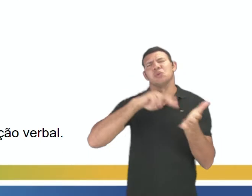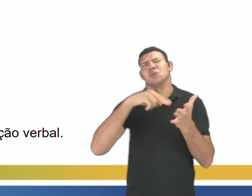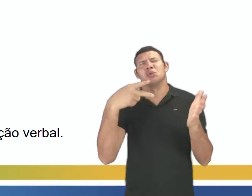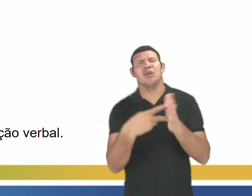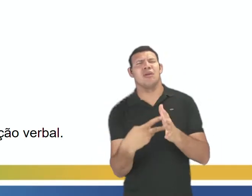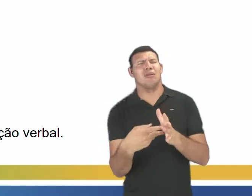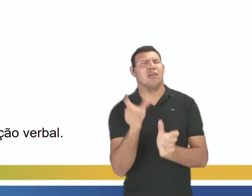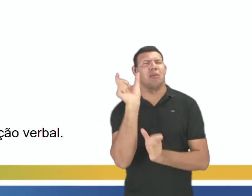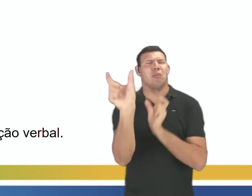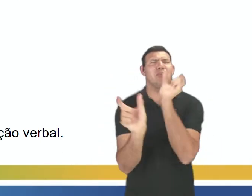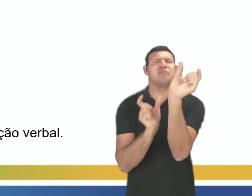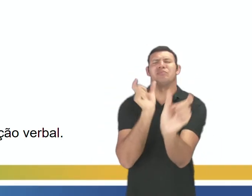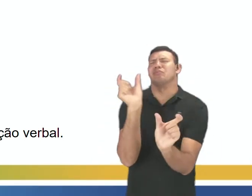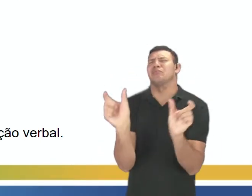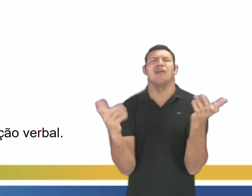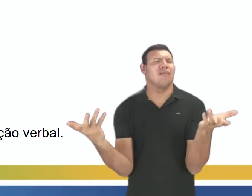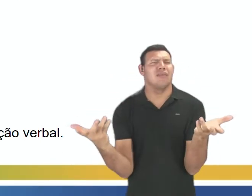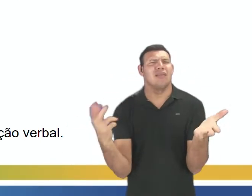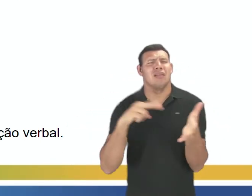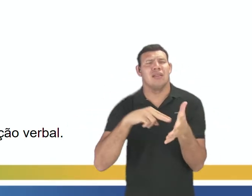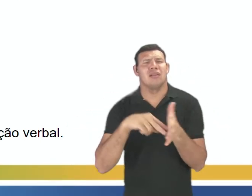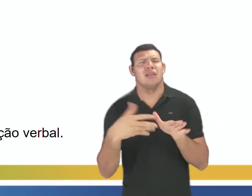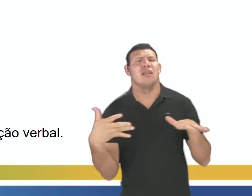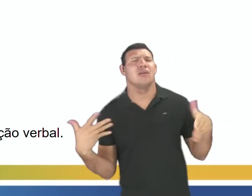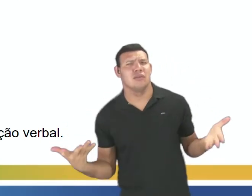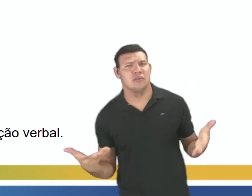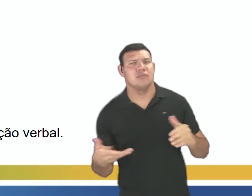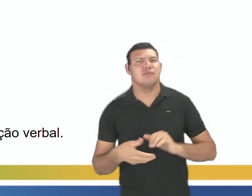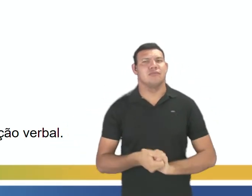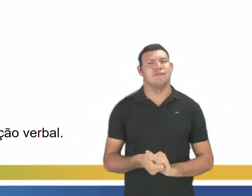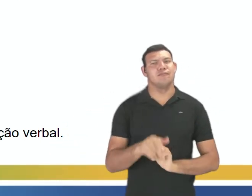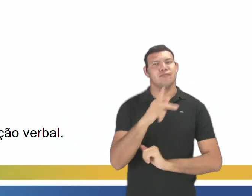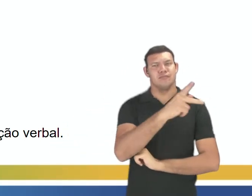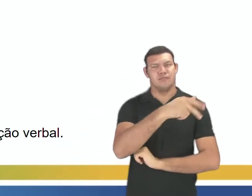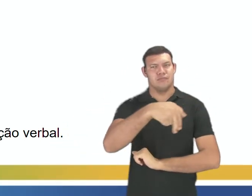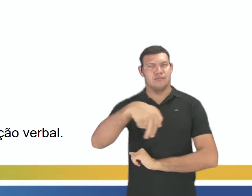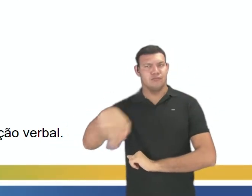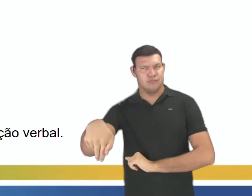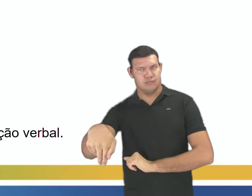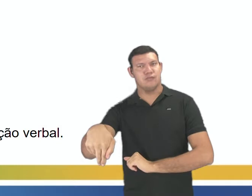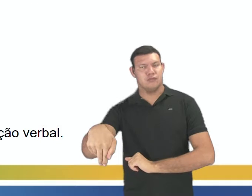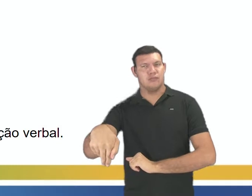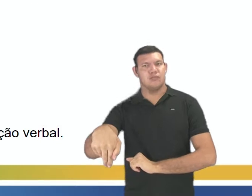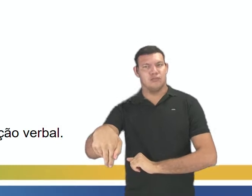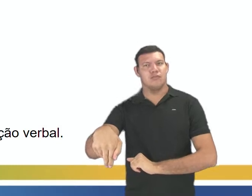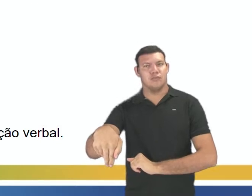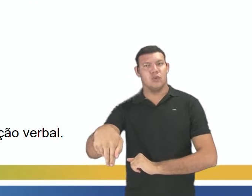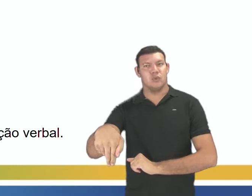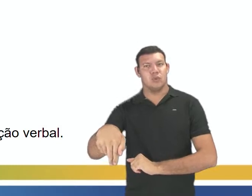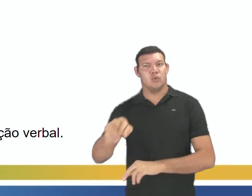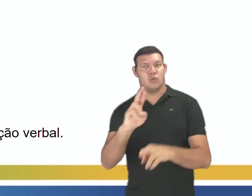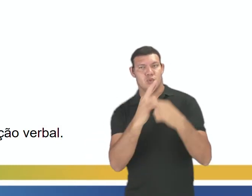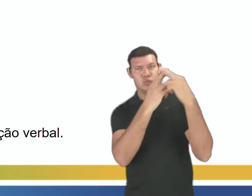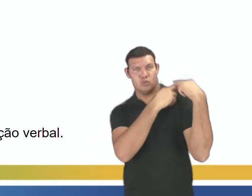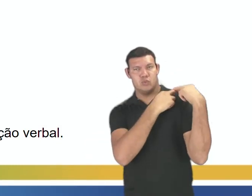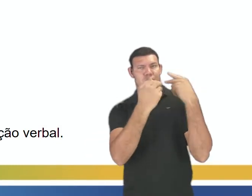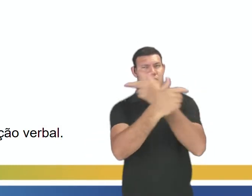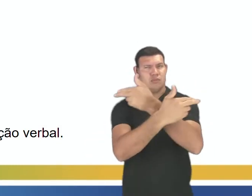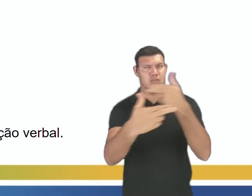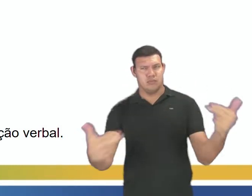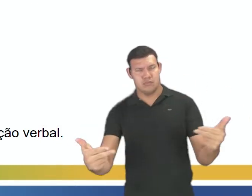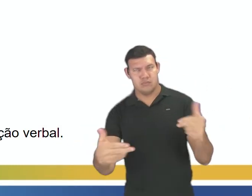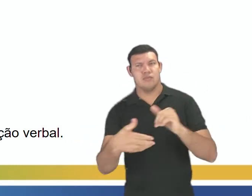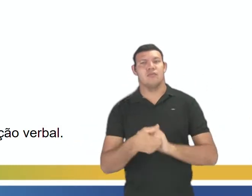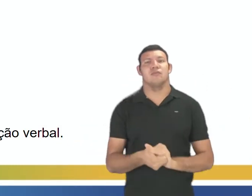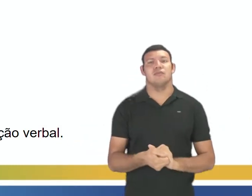assim. O que isso significa? Então, esse tipo de pronome ele desempenha a função de objeto, de um verbo ou de uma